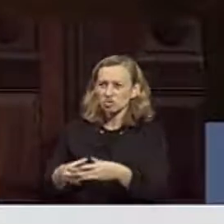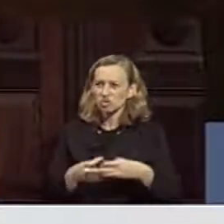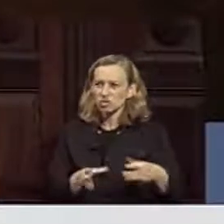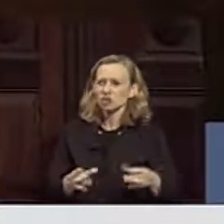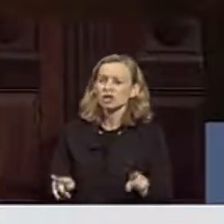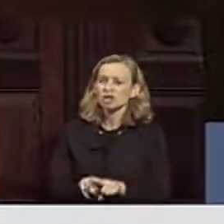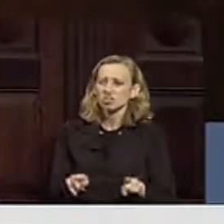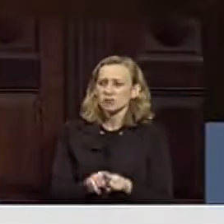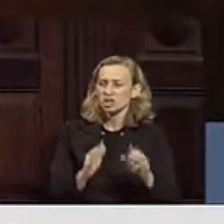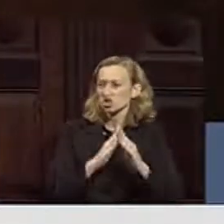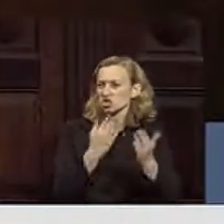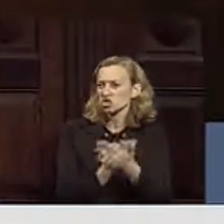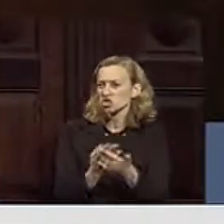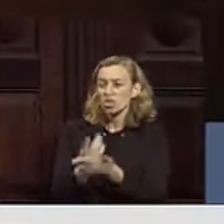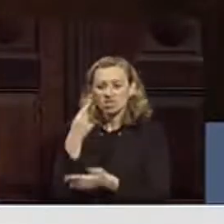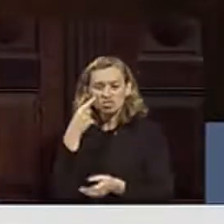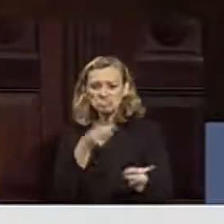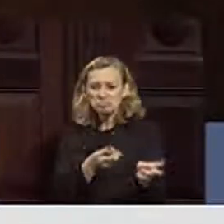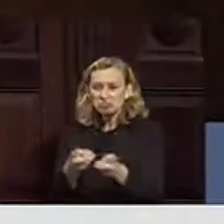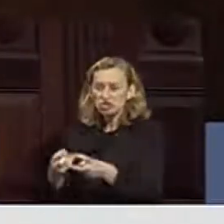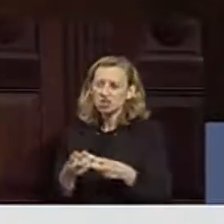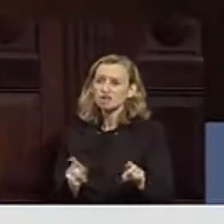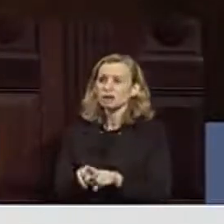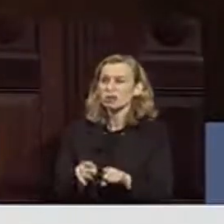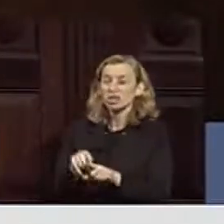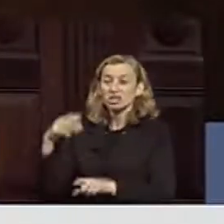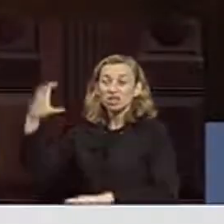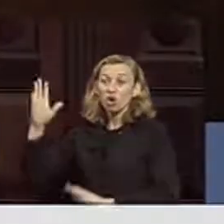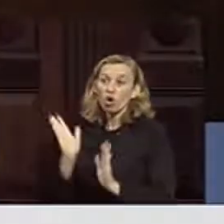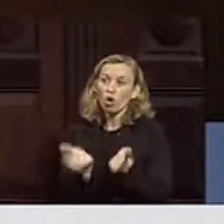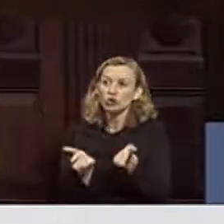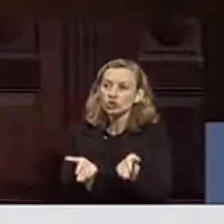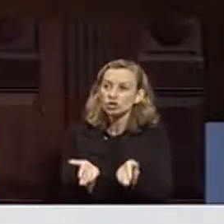atenção psicossocial. Em Niterói, hoje,